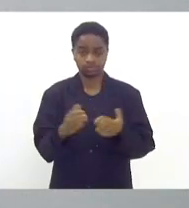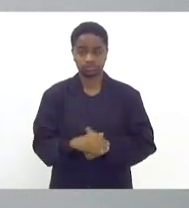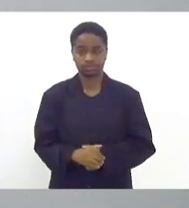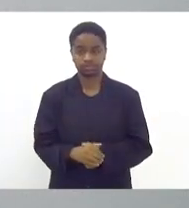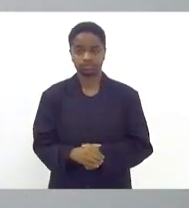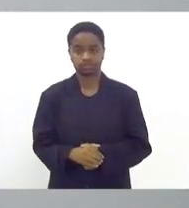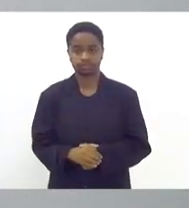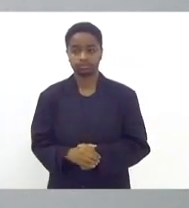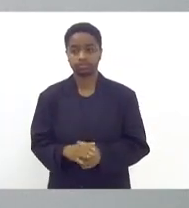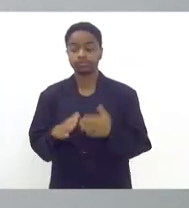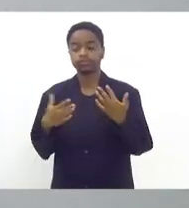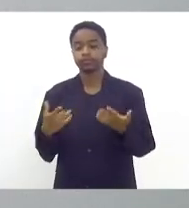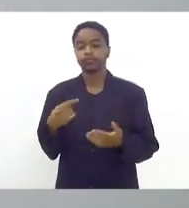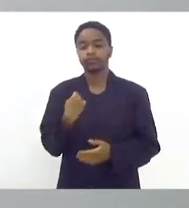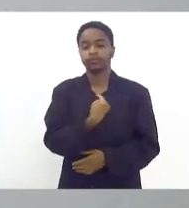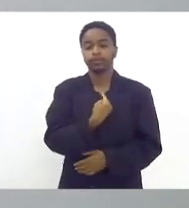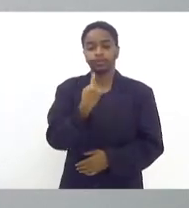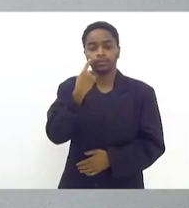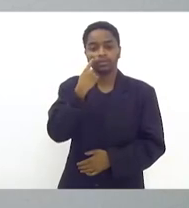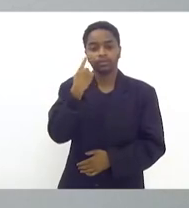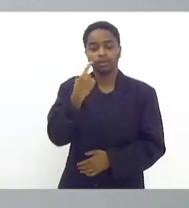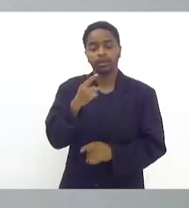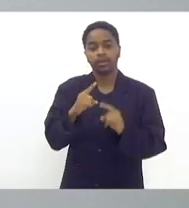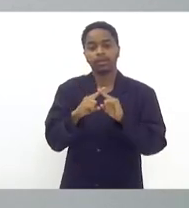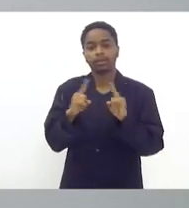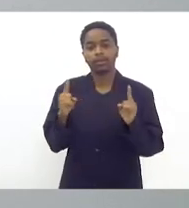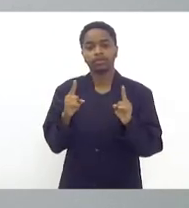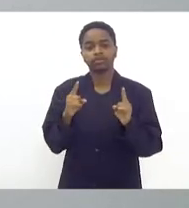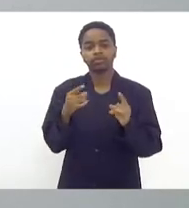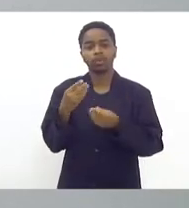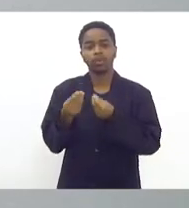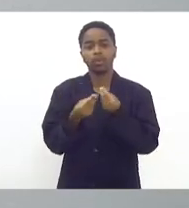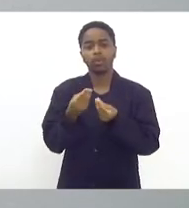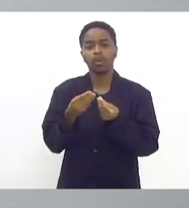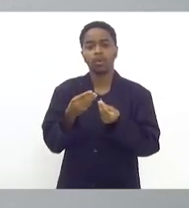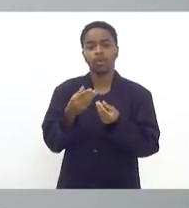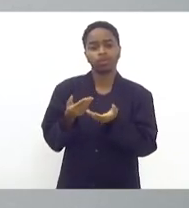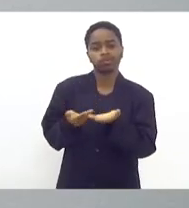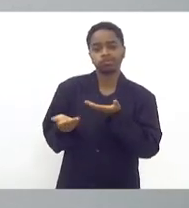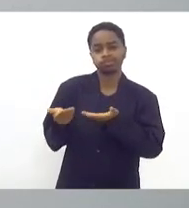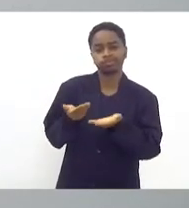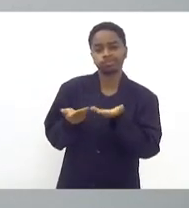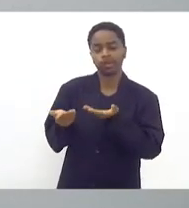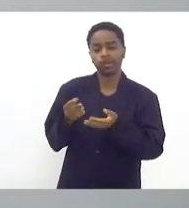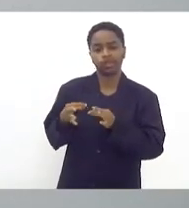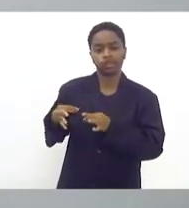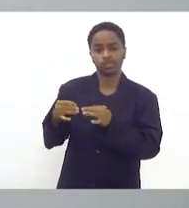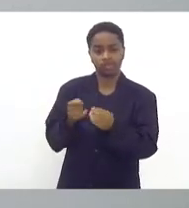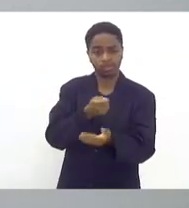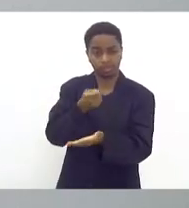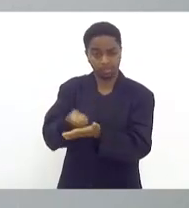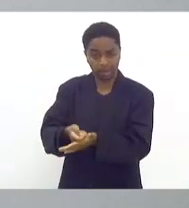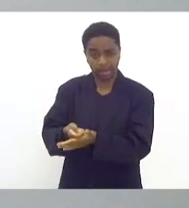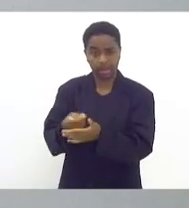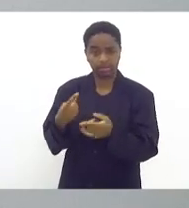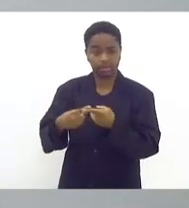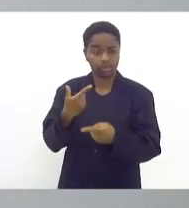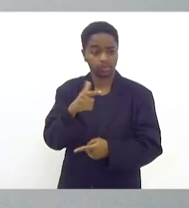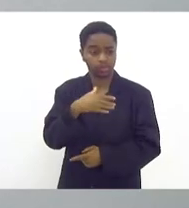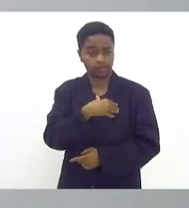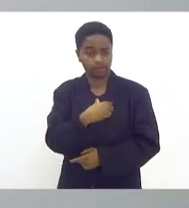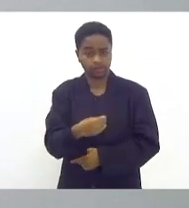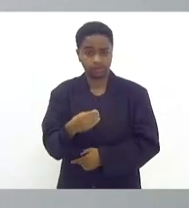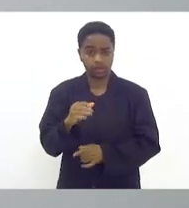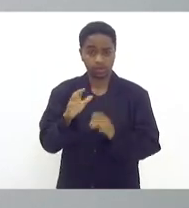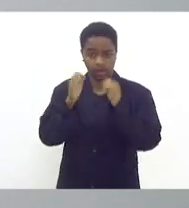e aí a gente se Pergunta assim ah mas e o mutualismo hein Doutora todo mundo vai pagar por isso né eu que não tenho filho com autismo não